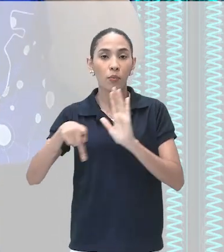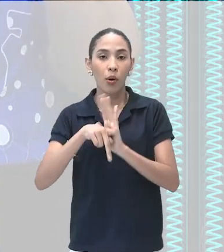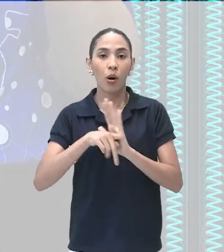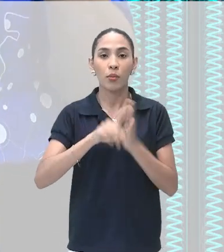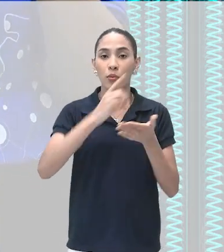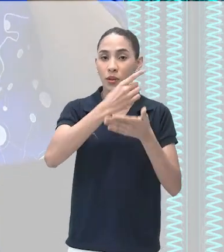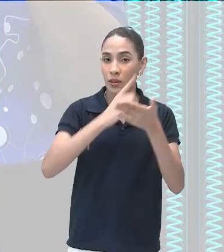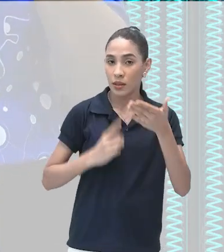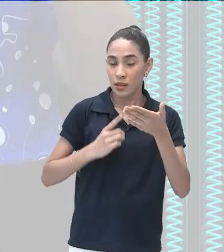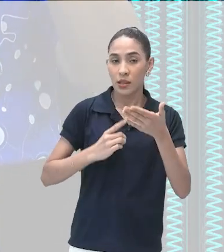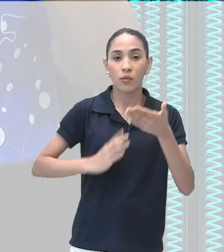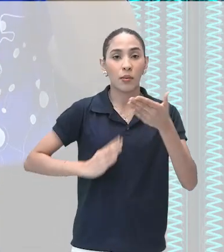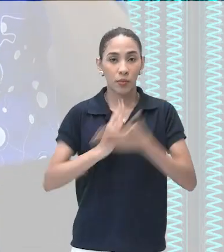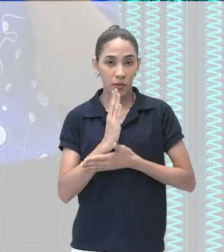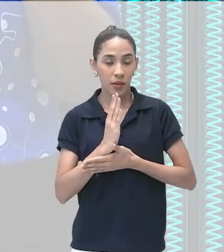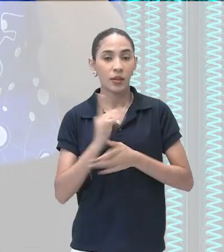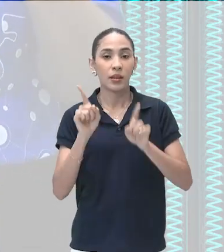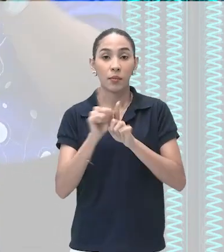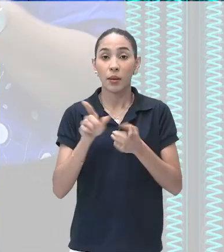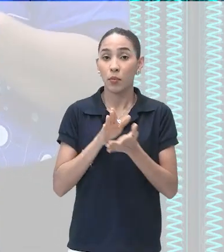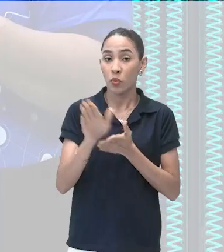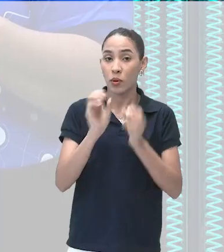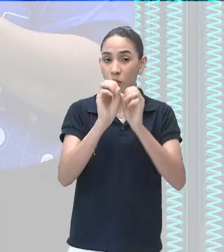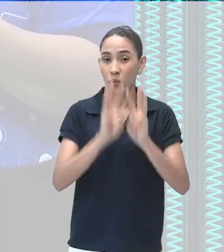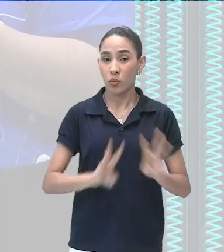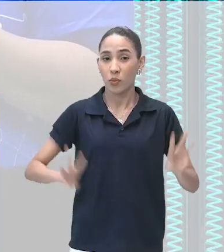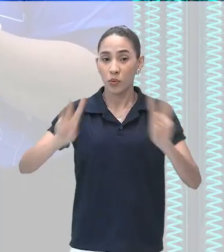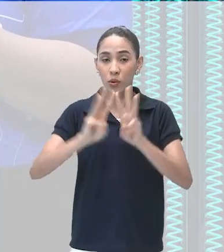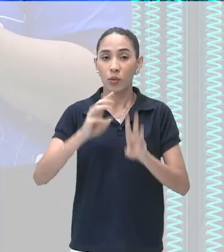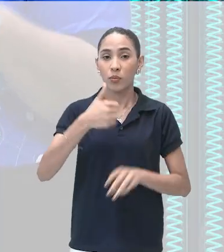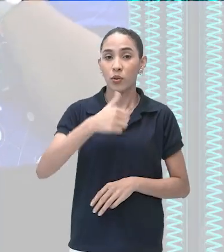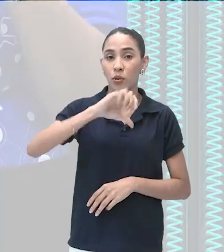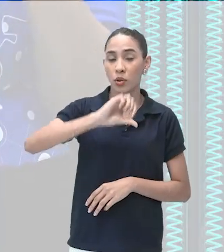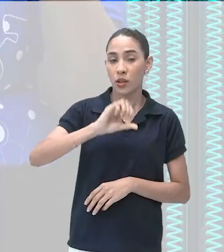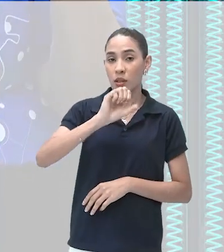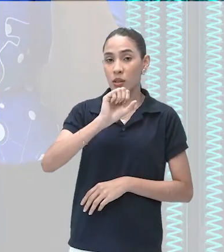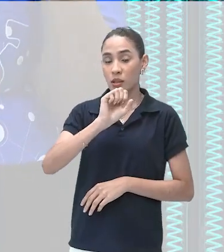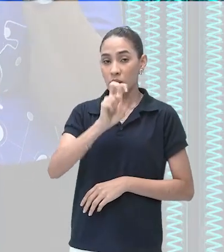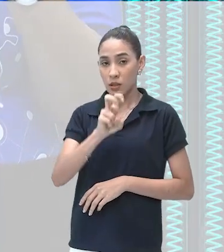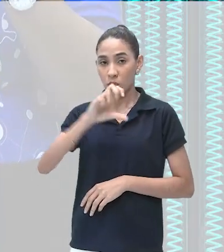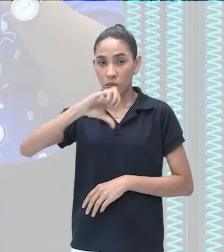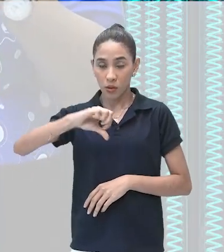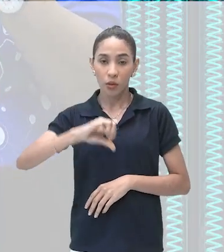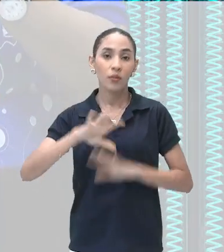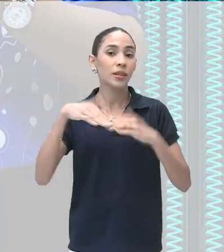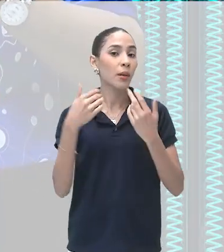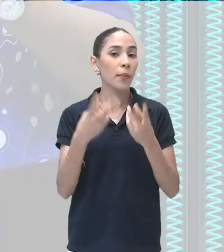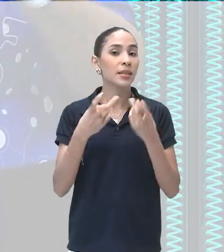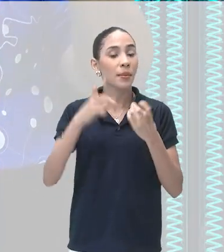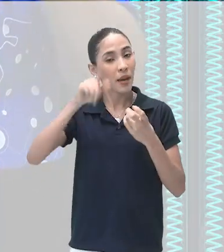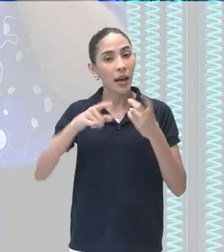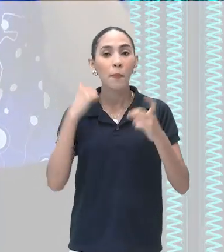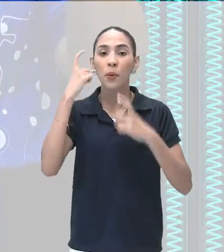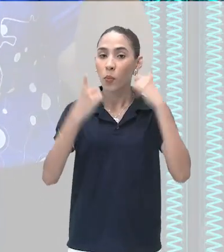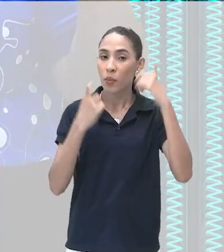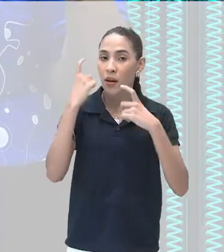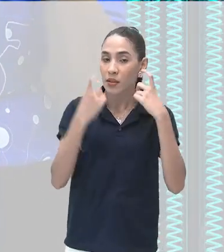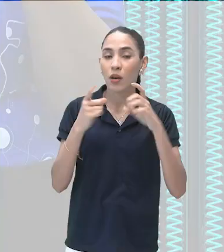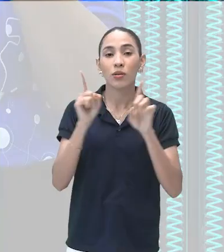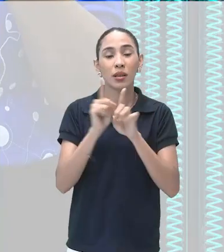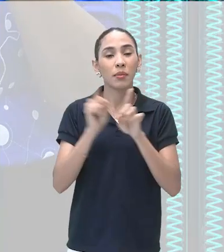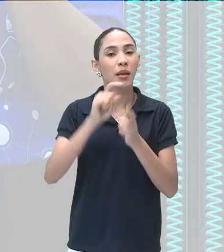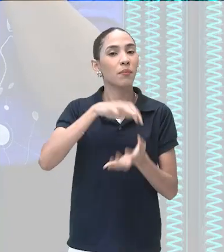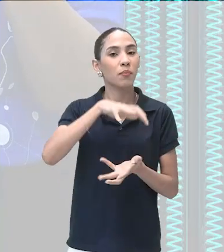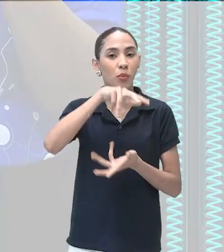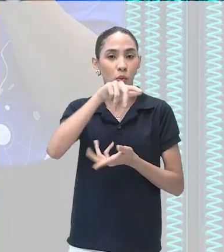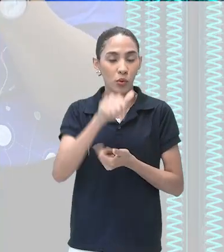declaração promulgada e publicada pela ONU lá em 1959. Então, vejam que é uma preocupação